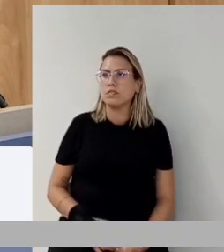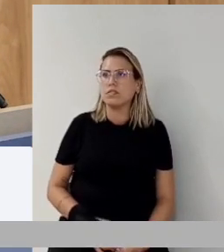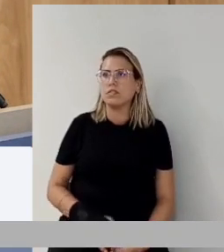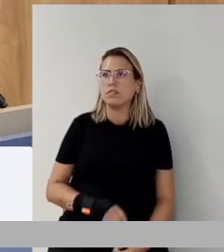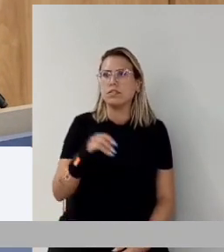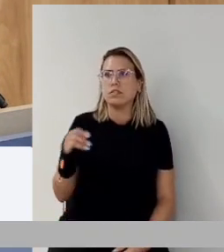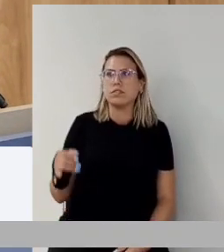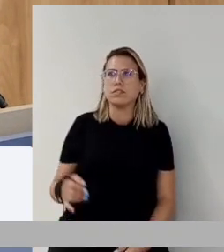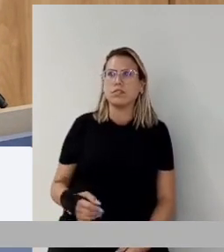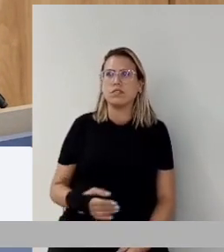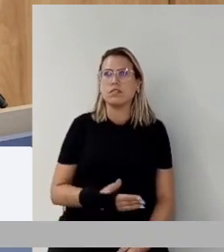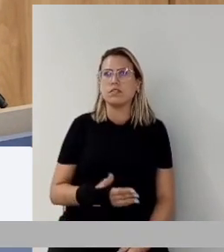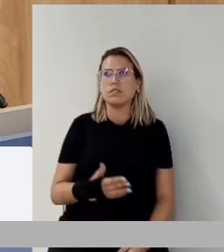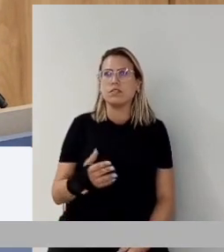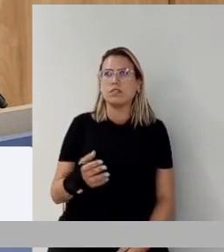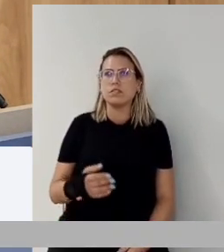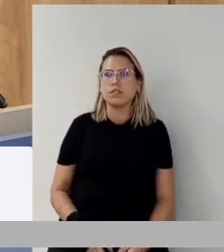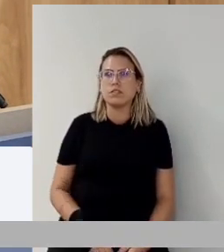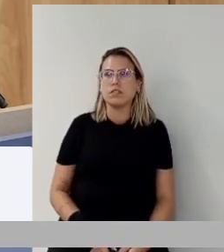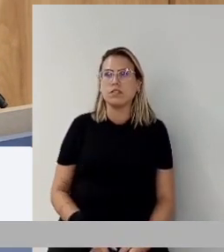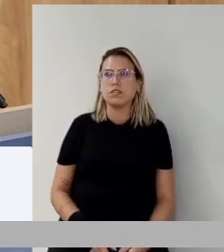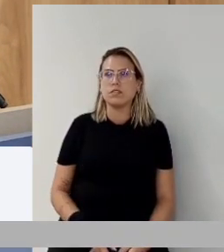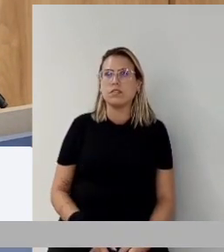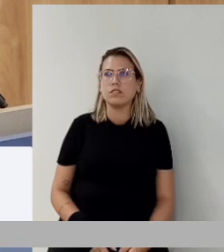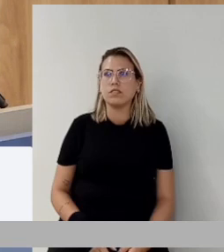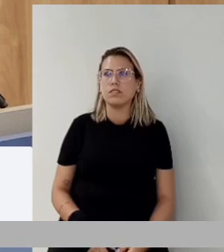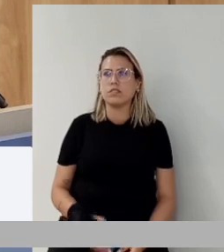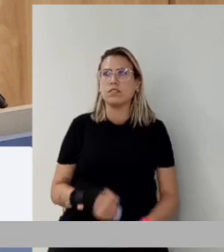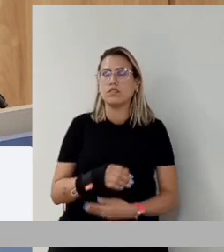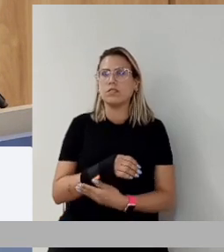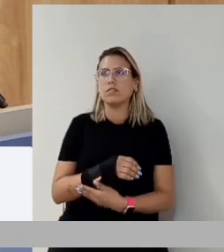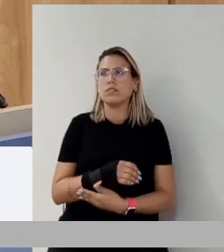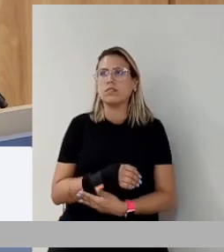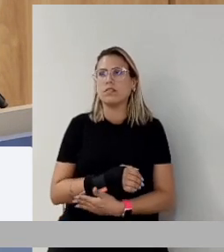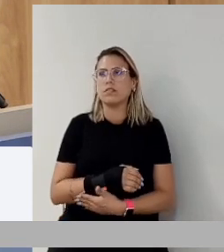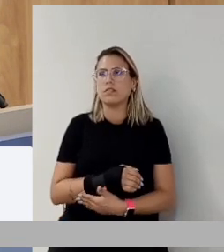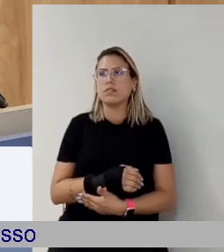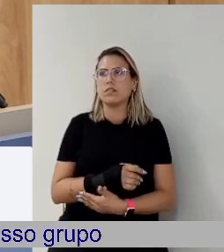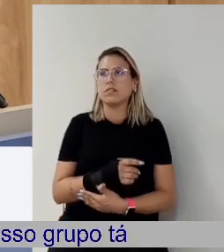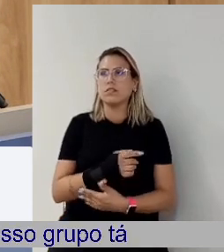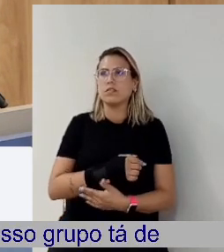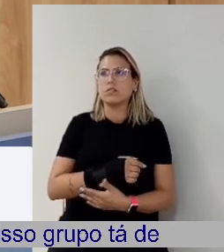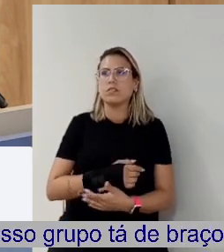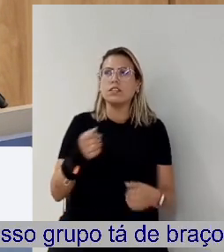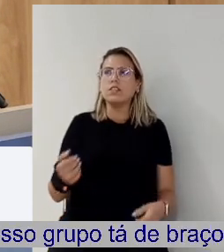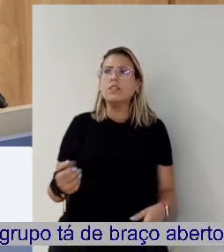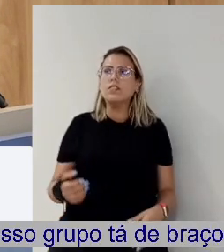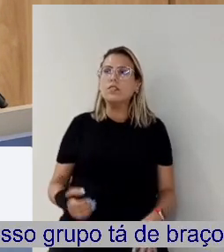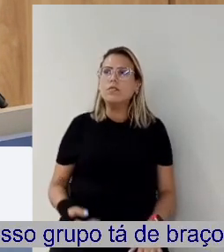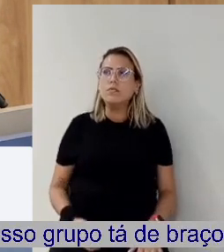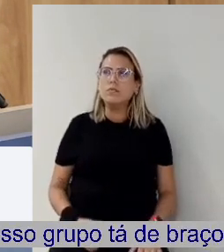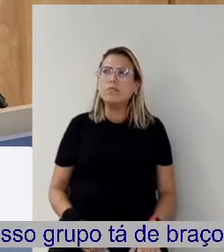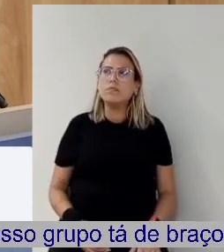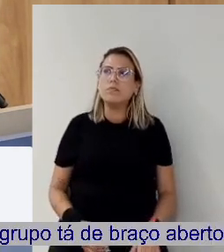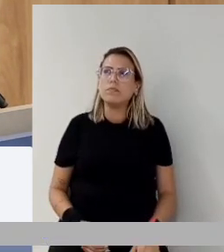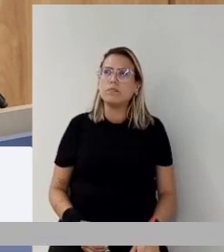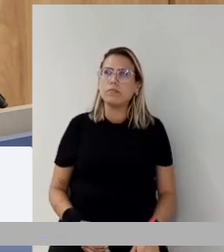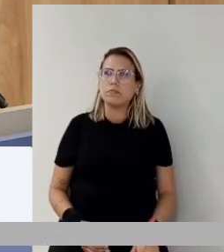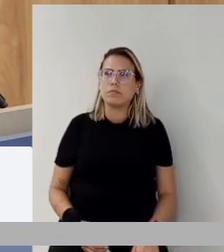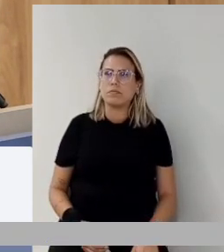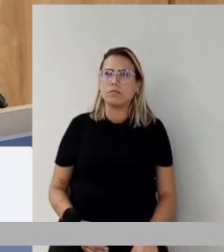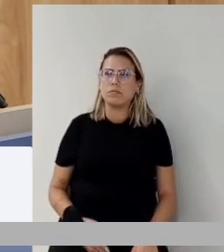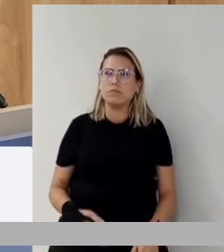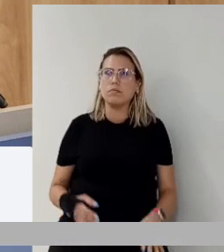boas-vindas a ele aqui no nosso grupo dizer que nosso grupo tá de braços aber portas abertas para que você traga suas